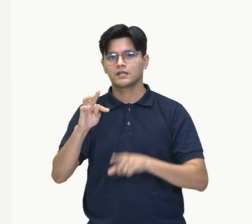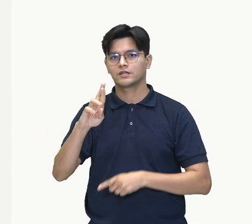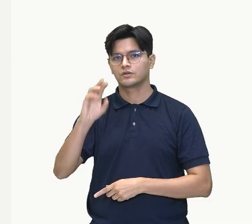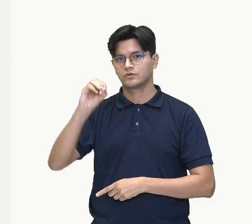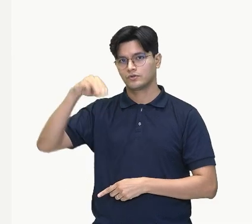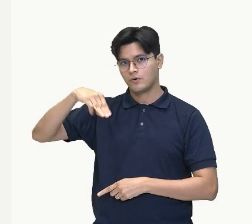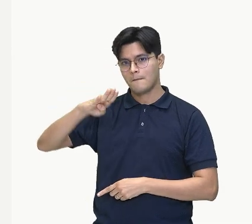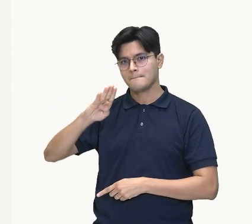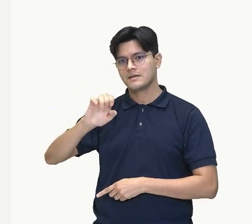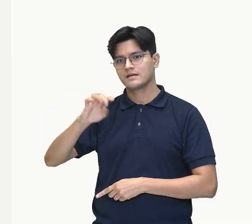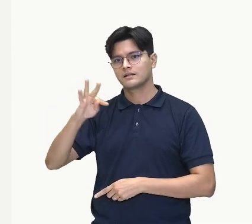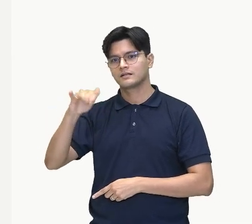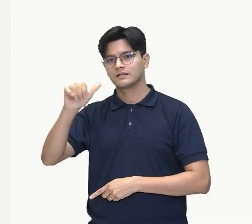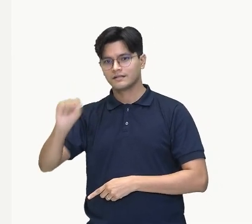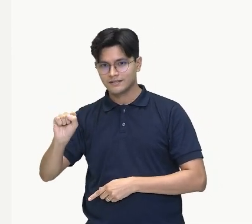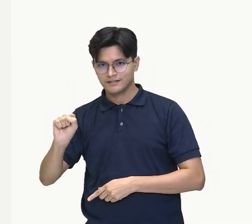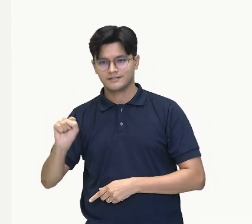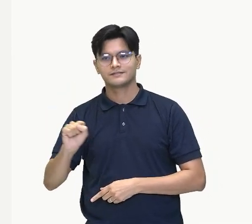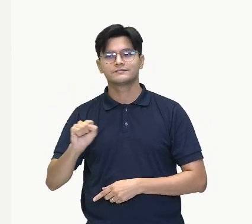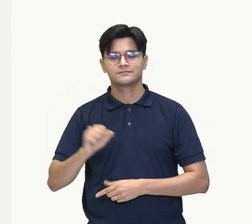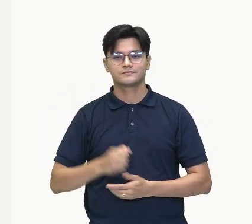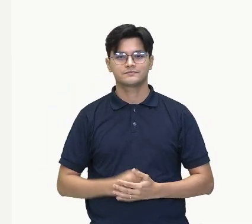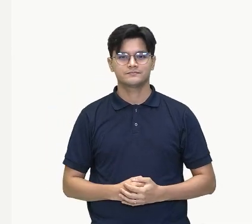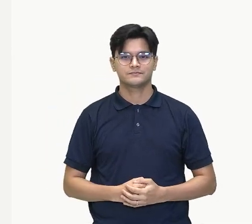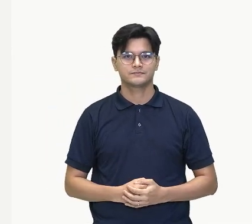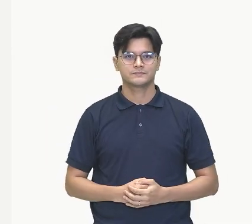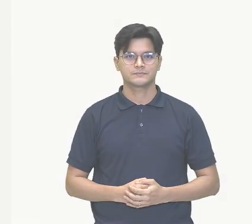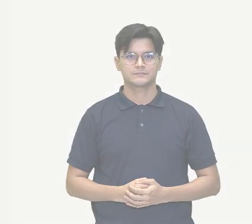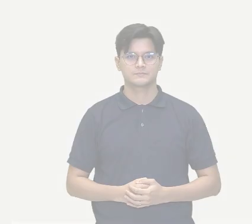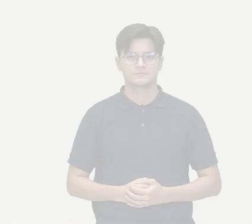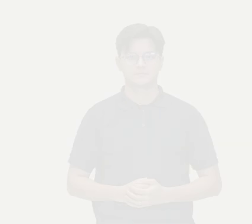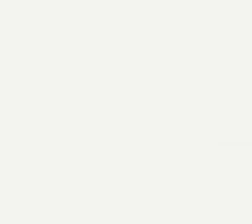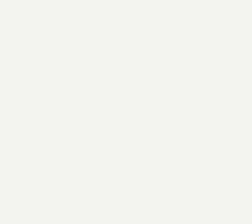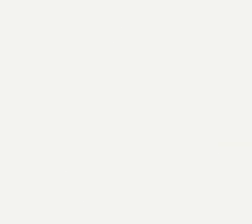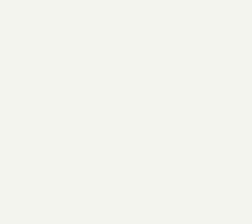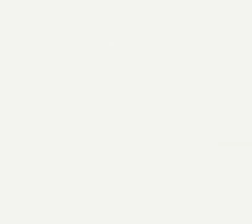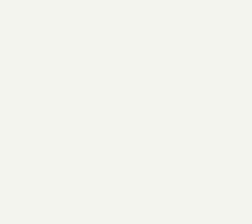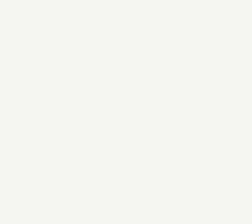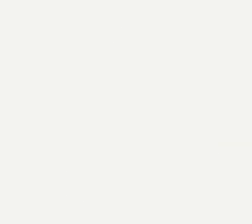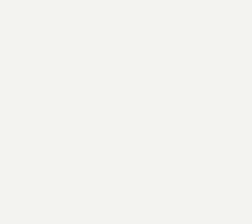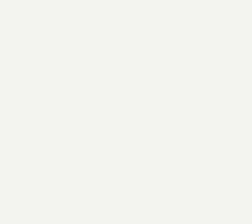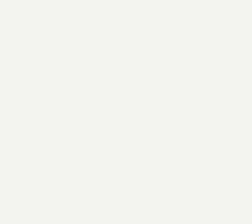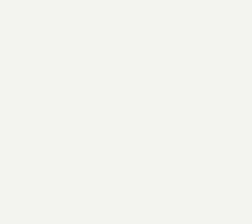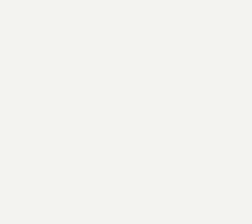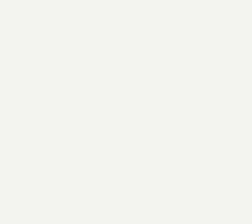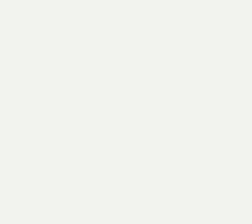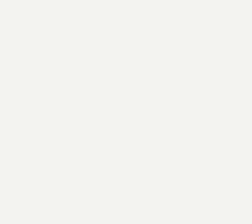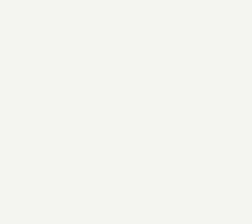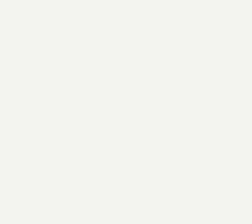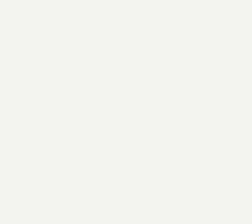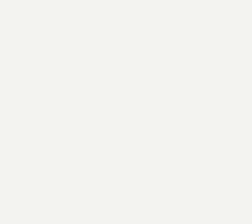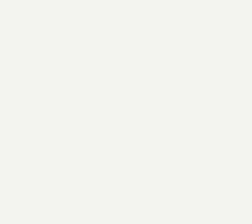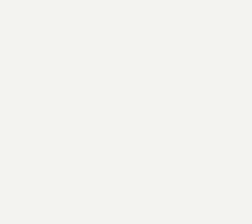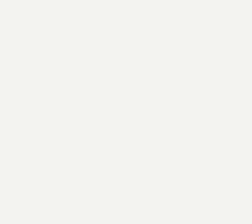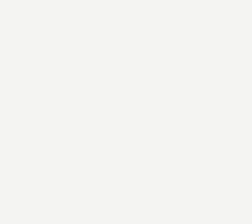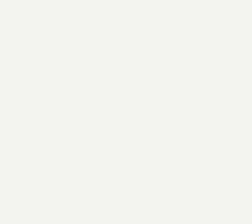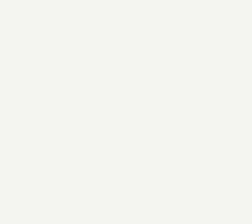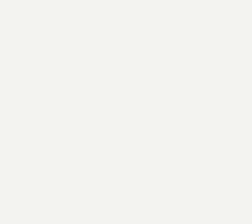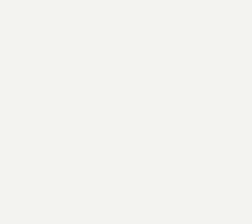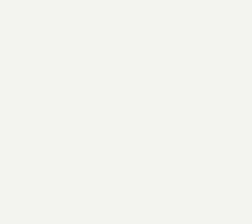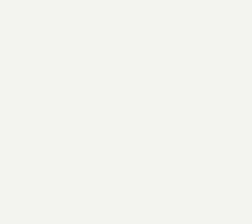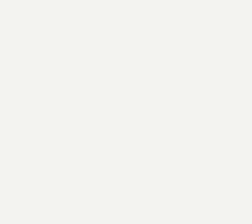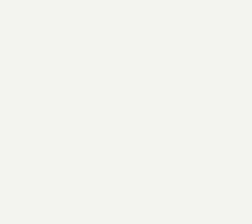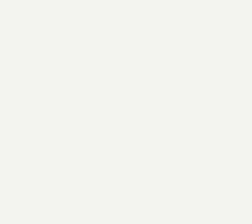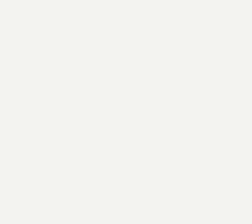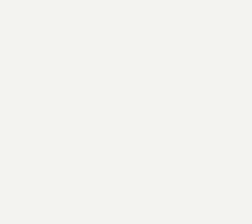Trombetas. E também nós temos aí, como exemplo de rio de água branca, ou água barrenta, ou turva,